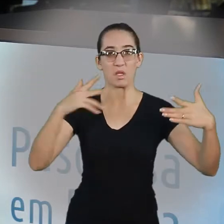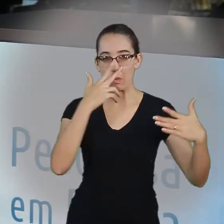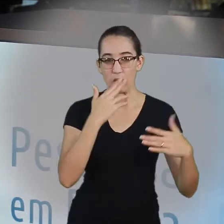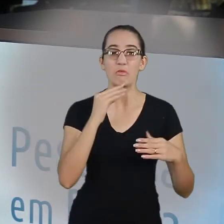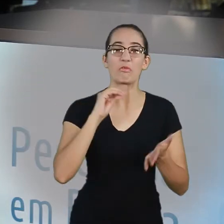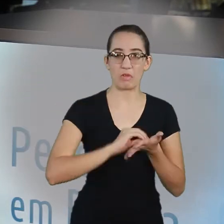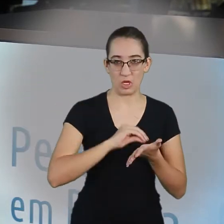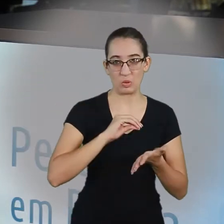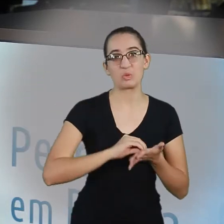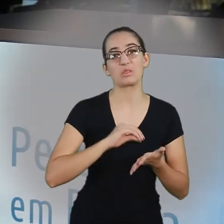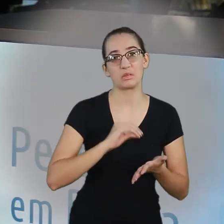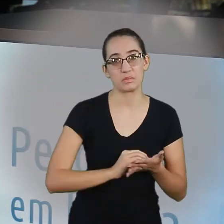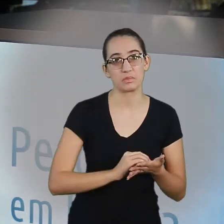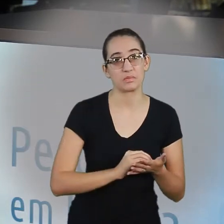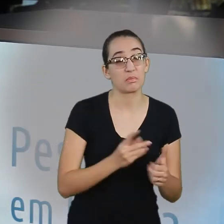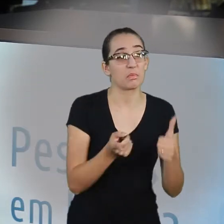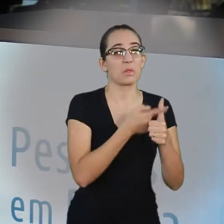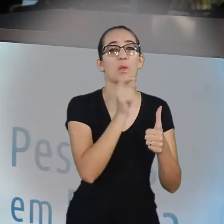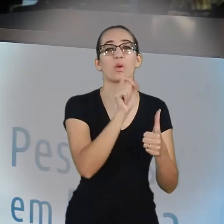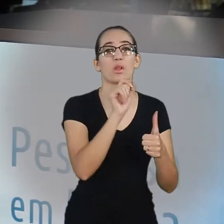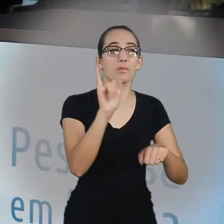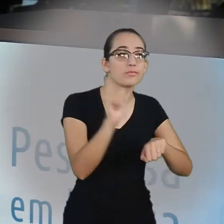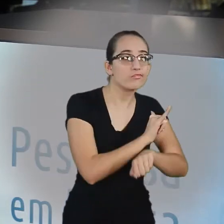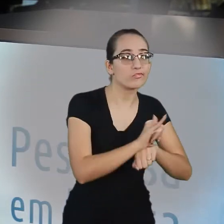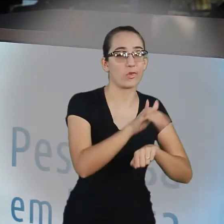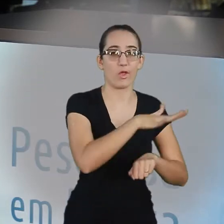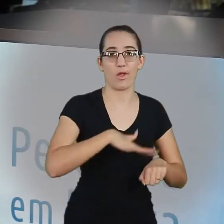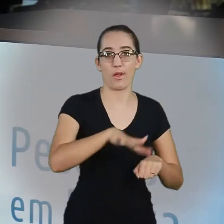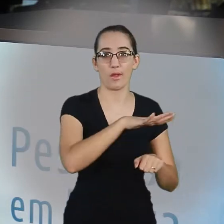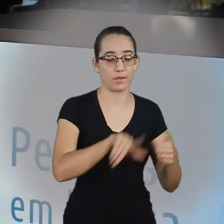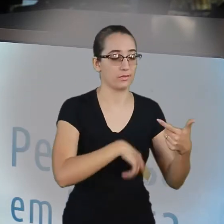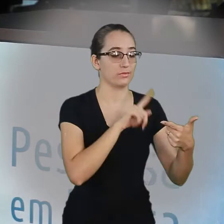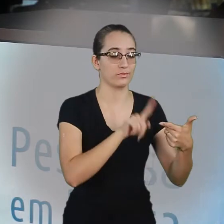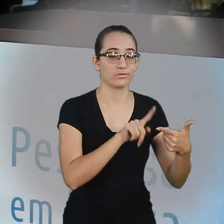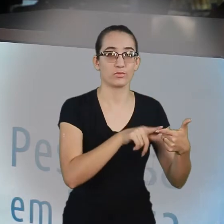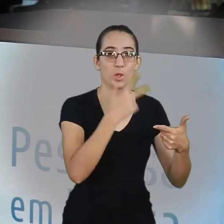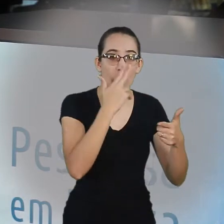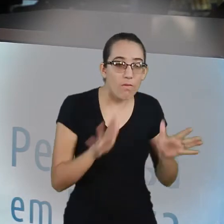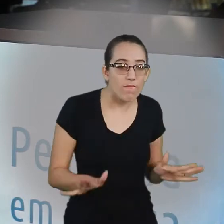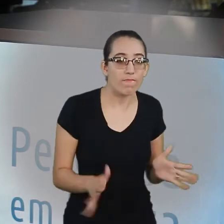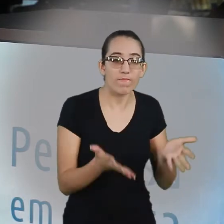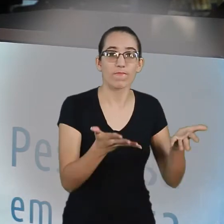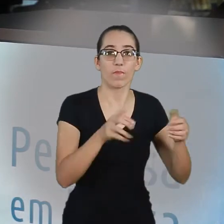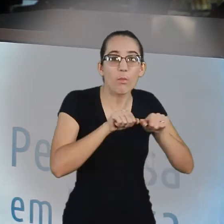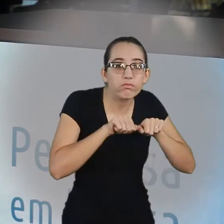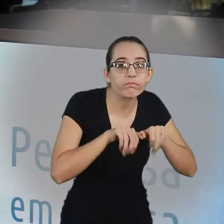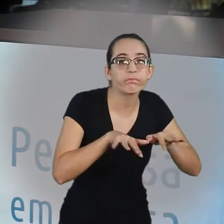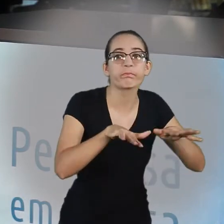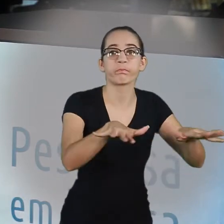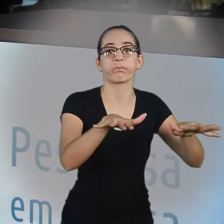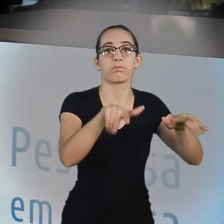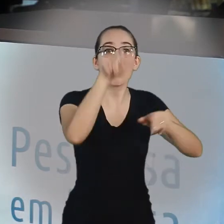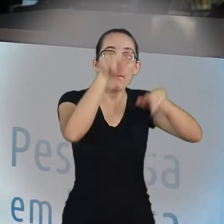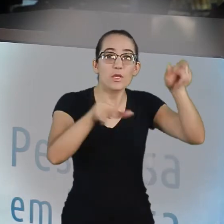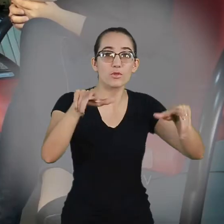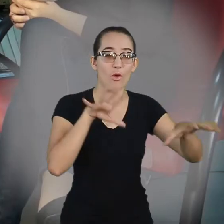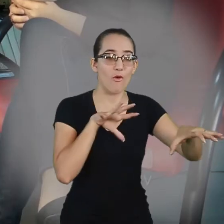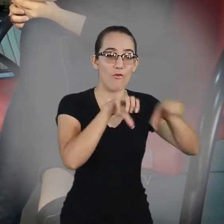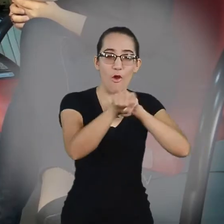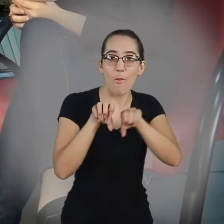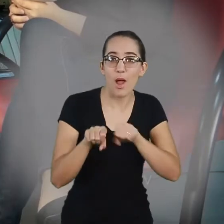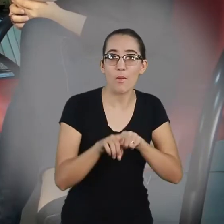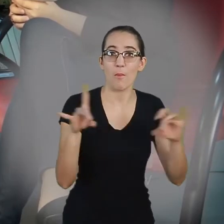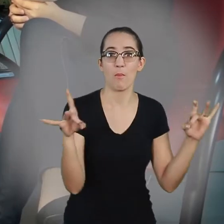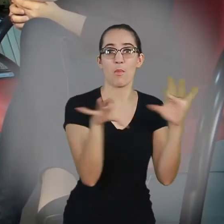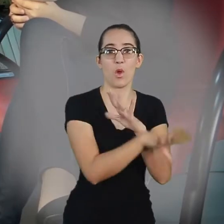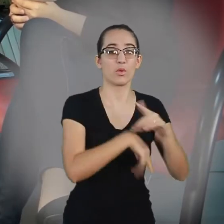estratégia nacional para a área. Segundo, a gente deveria fomentar a formação de pessoas para atuar nessa área. E